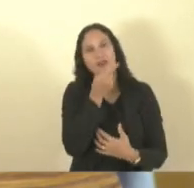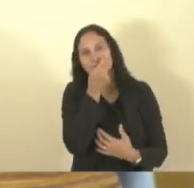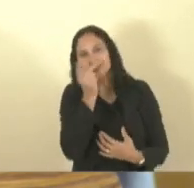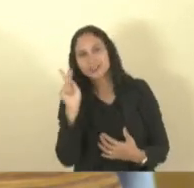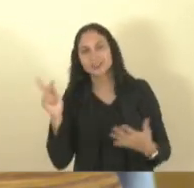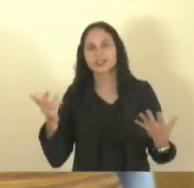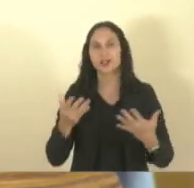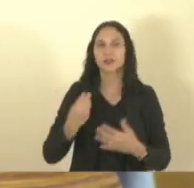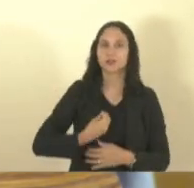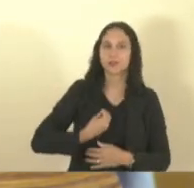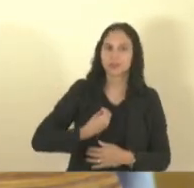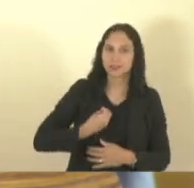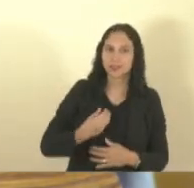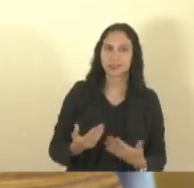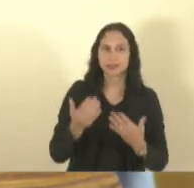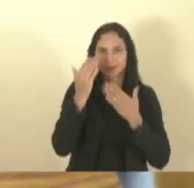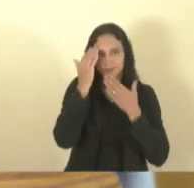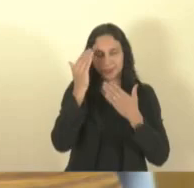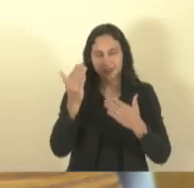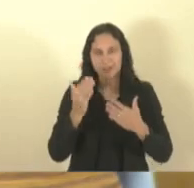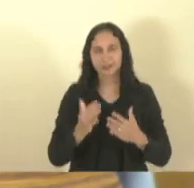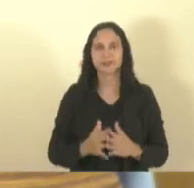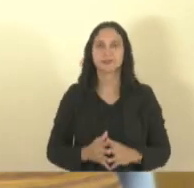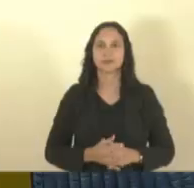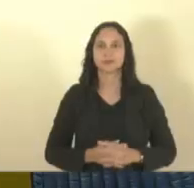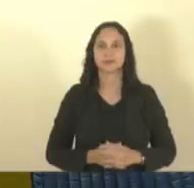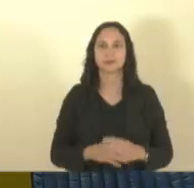nessa jornada.